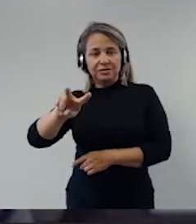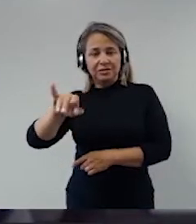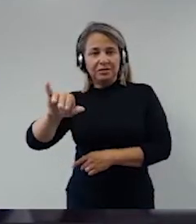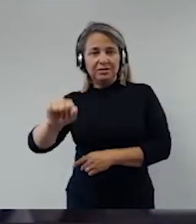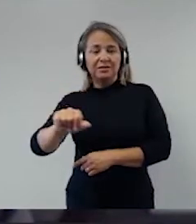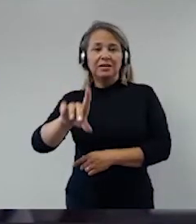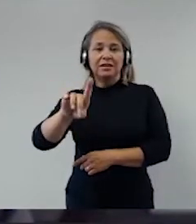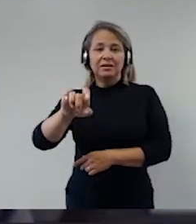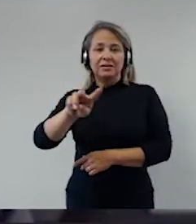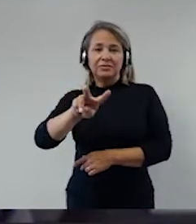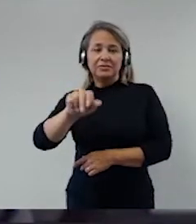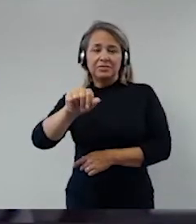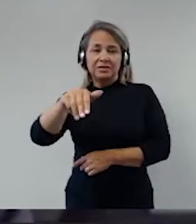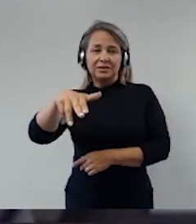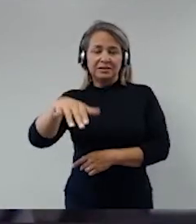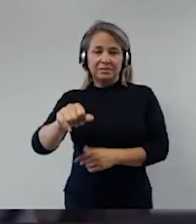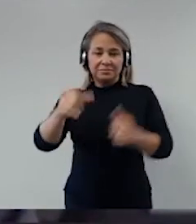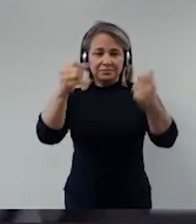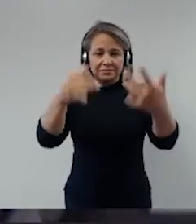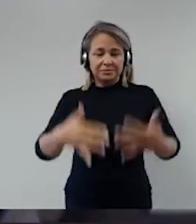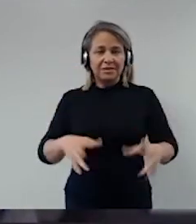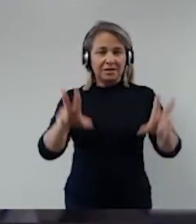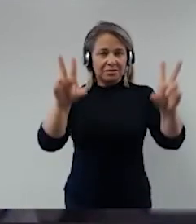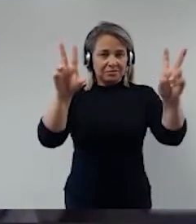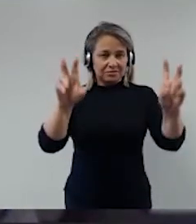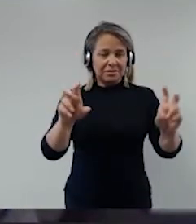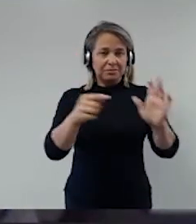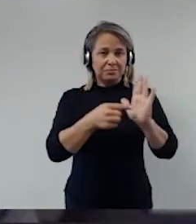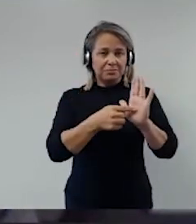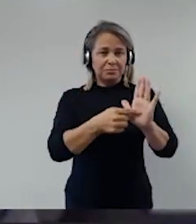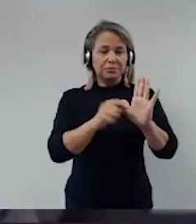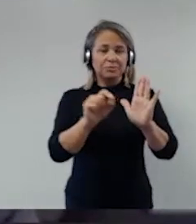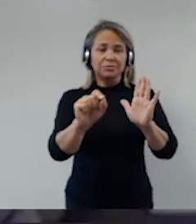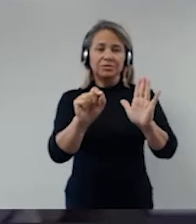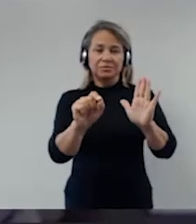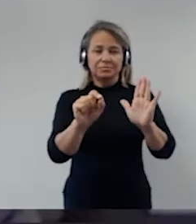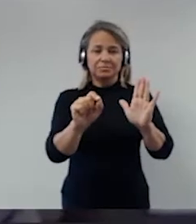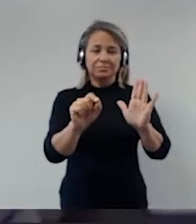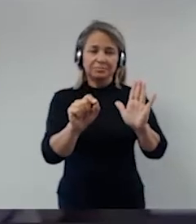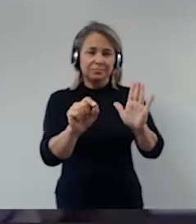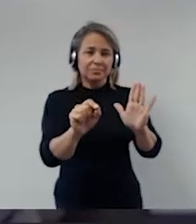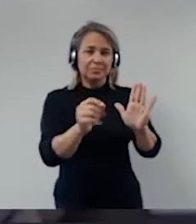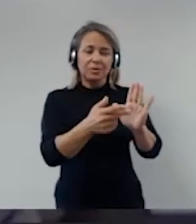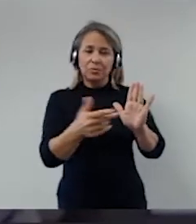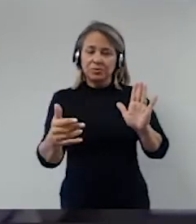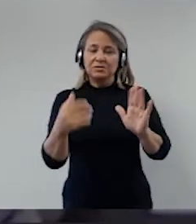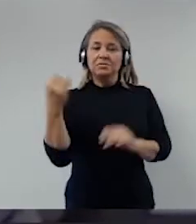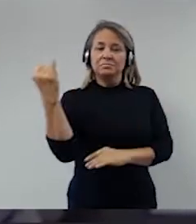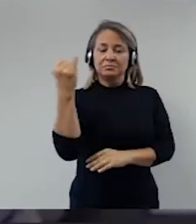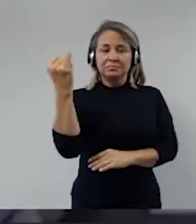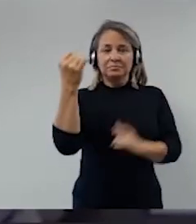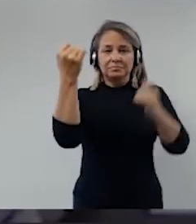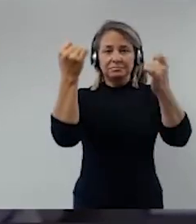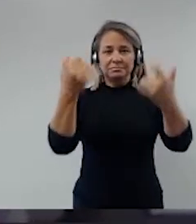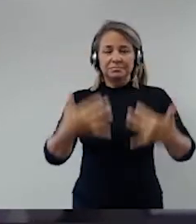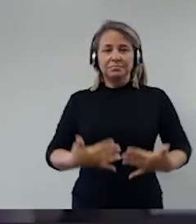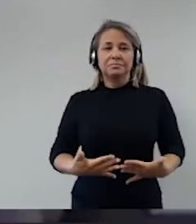para falar desse tema, a doutora Dervana apontou questões extremamente relevantes sobre